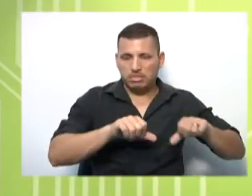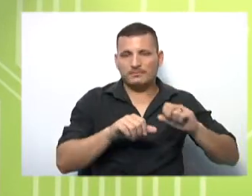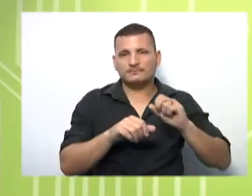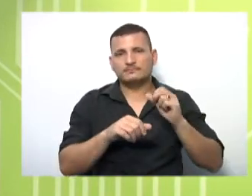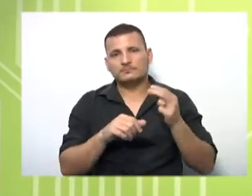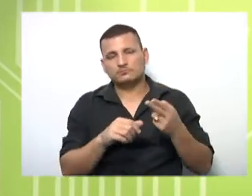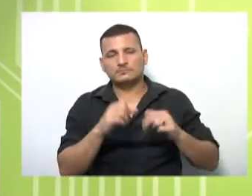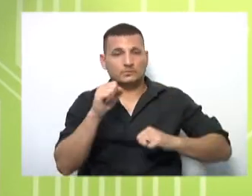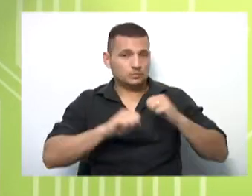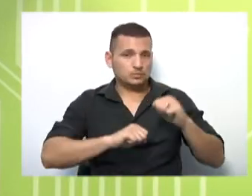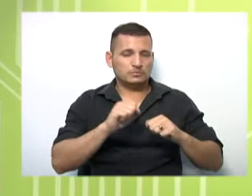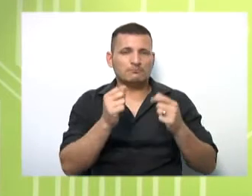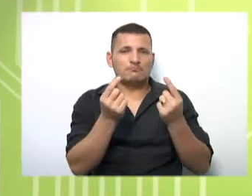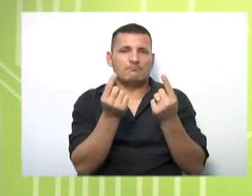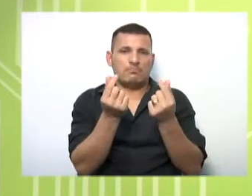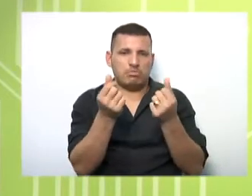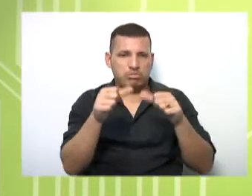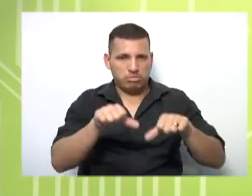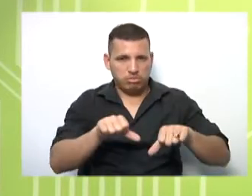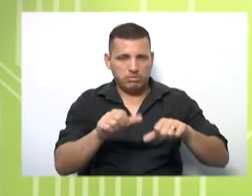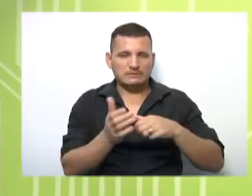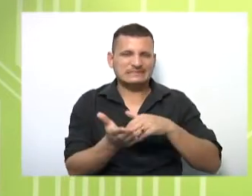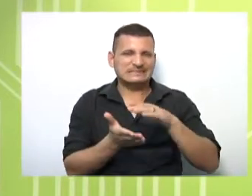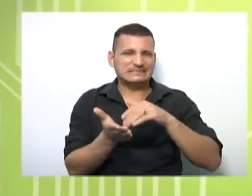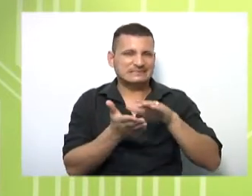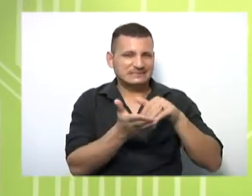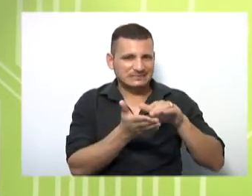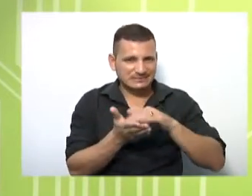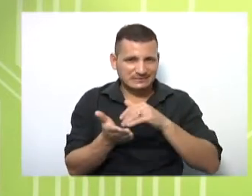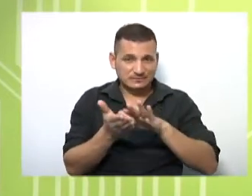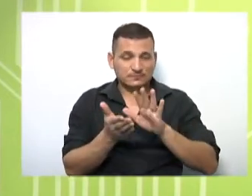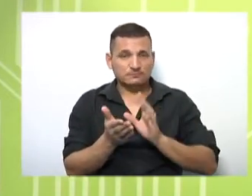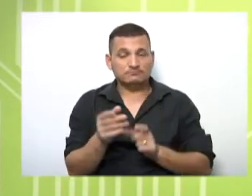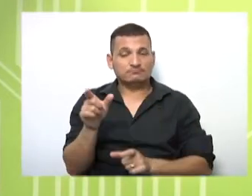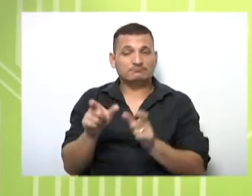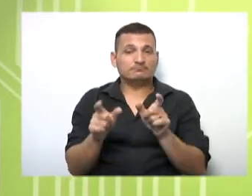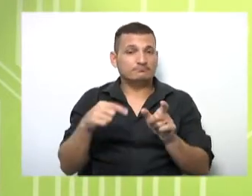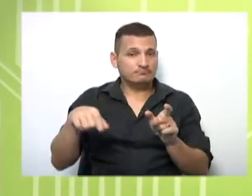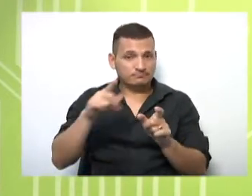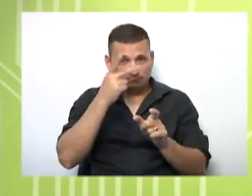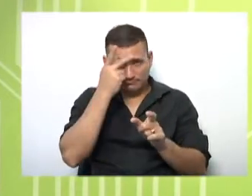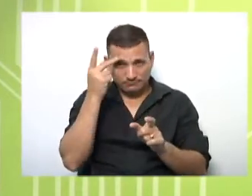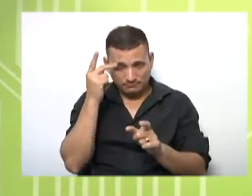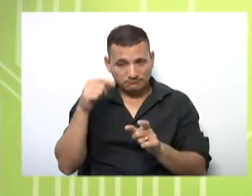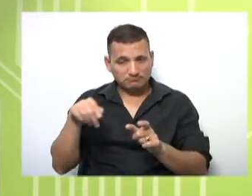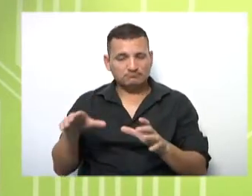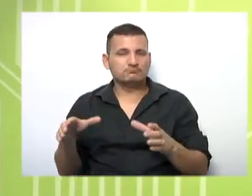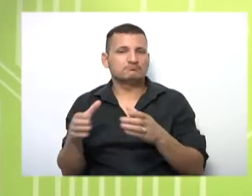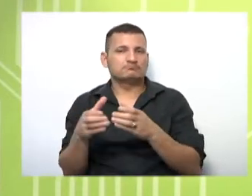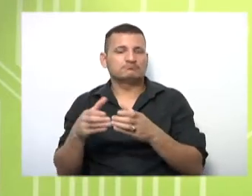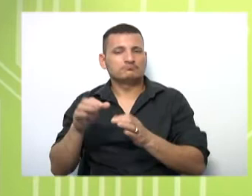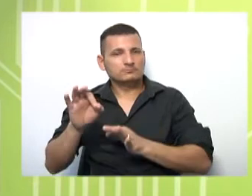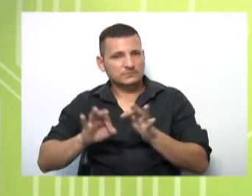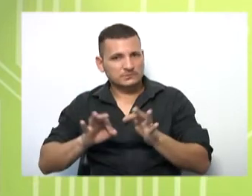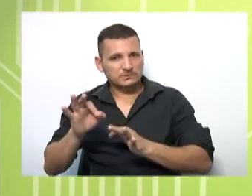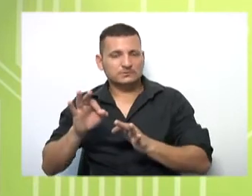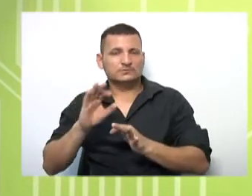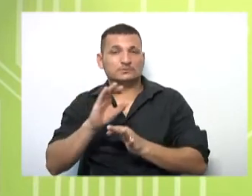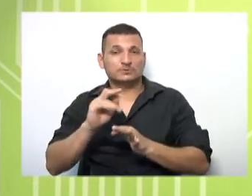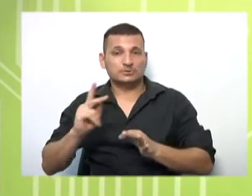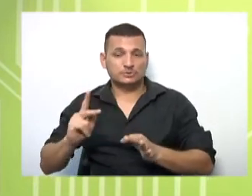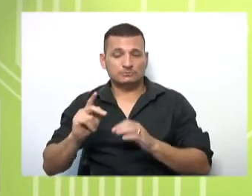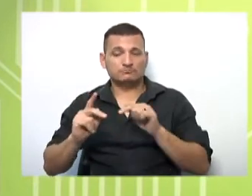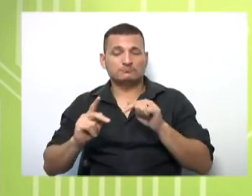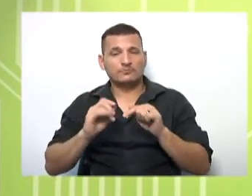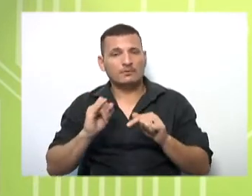uma indústria, num caso de demissão em massa, os trabalhadores podem se organizar numa cooperativa de produção, aproveitar